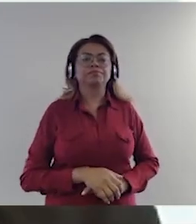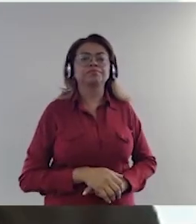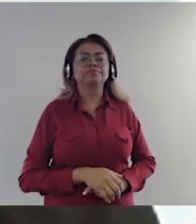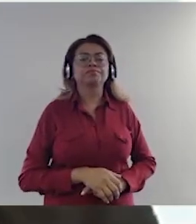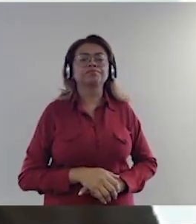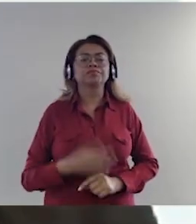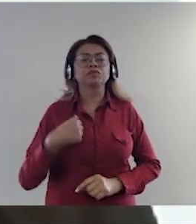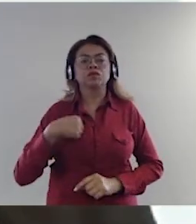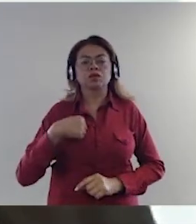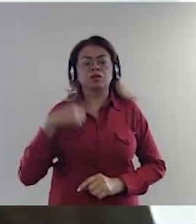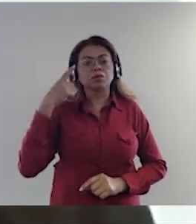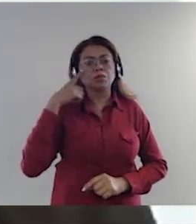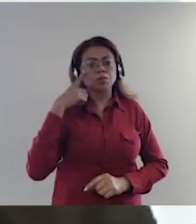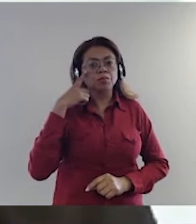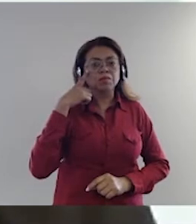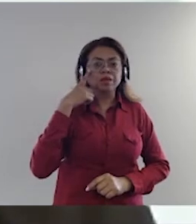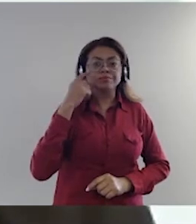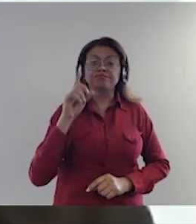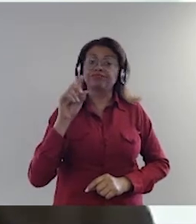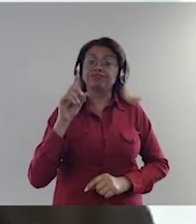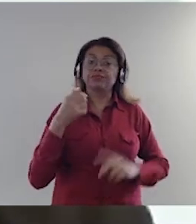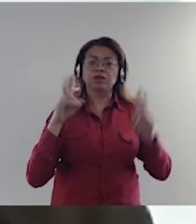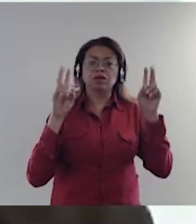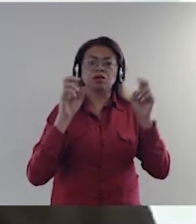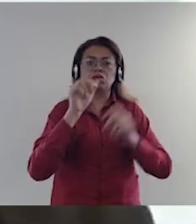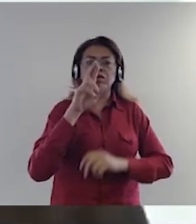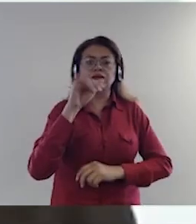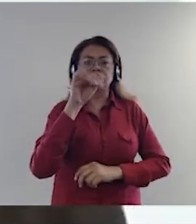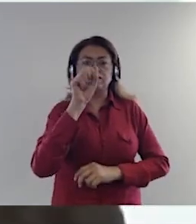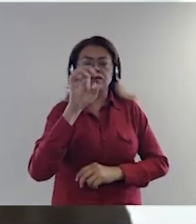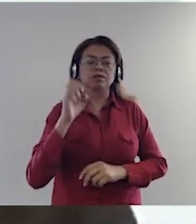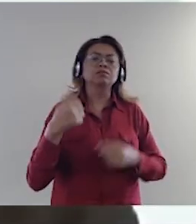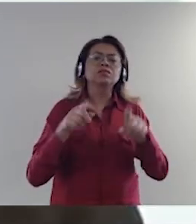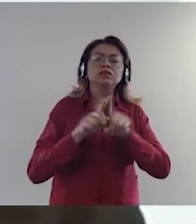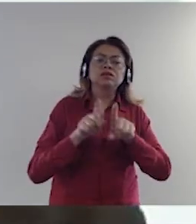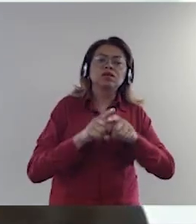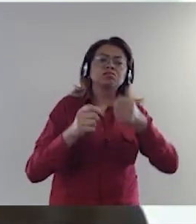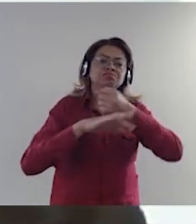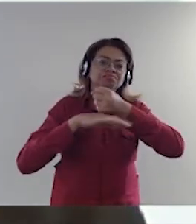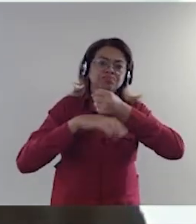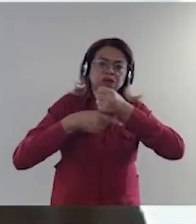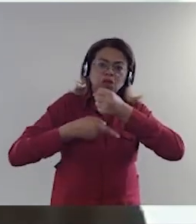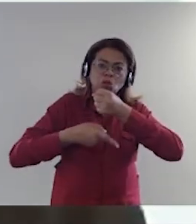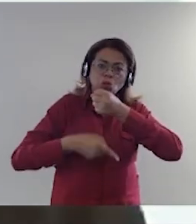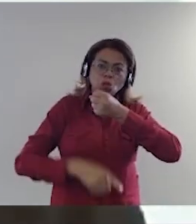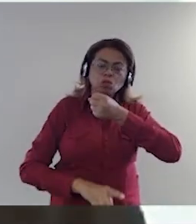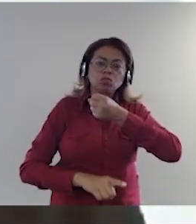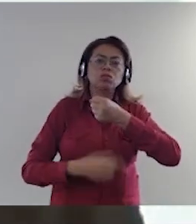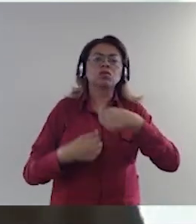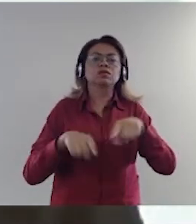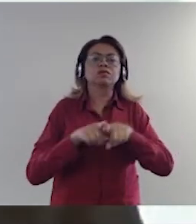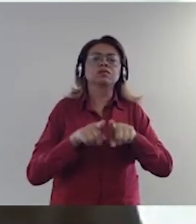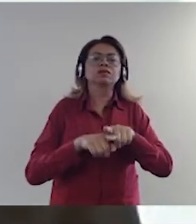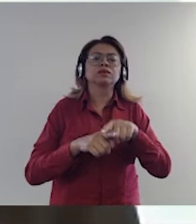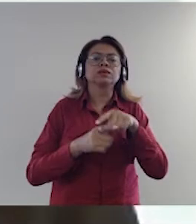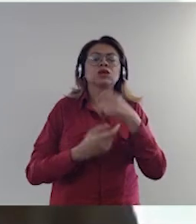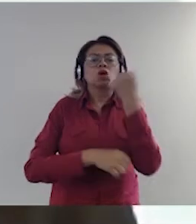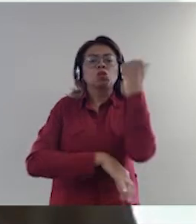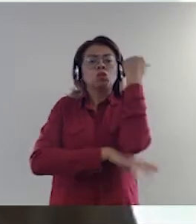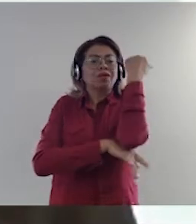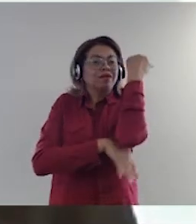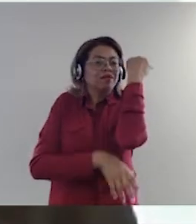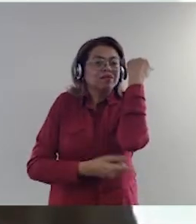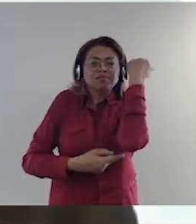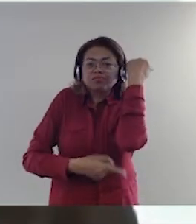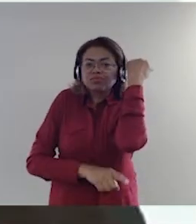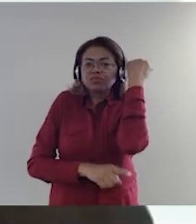E eu penso que esse é um tipo de crise que tem raízes profundas e que não vai encontrar